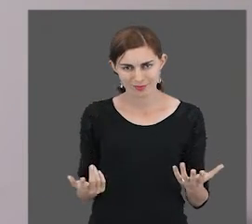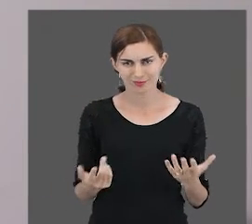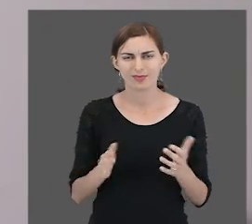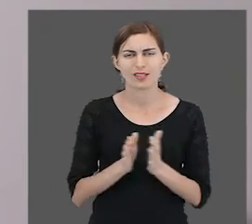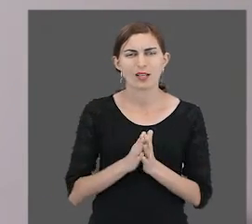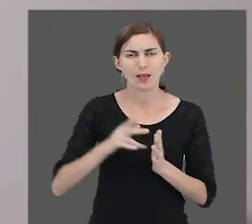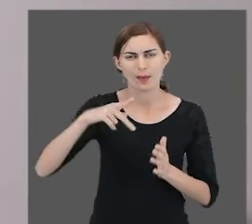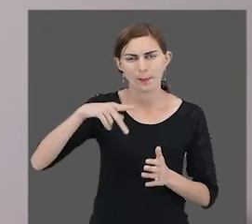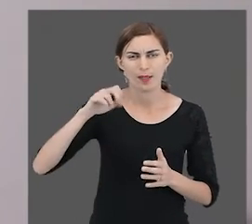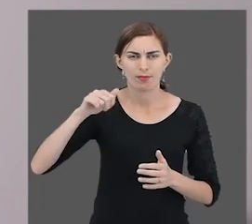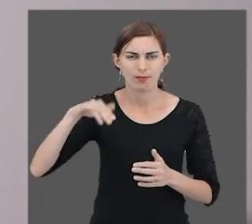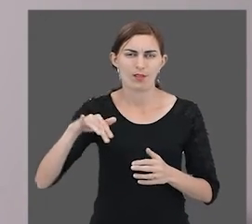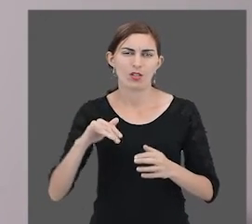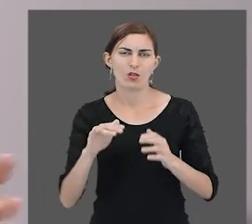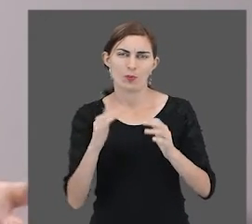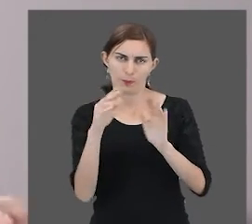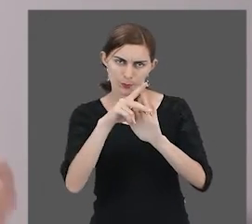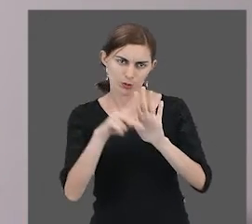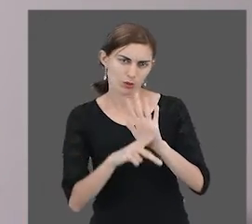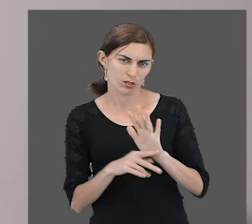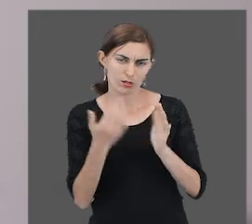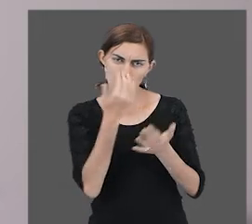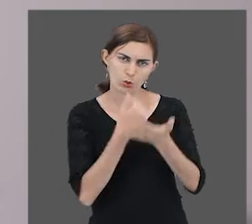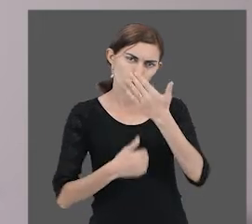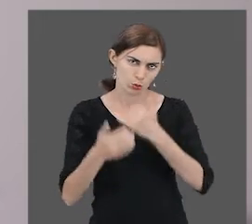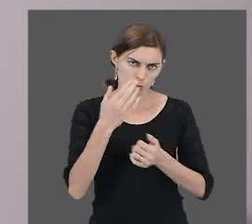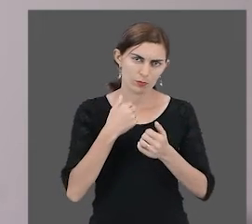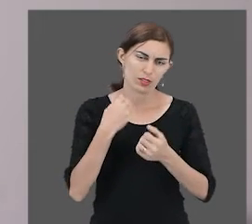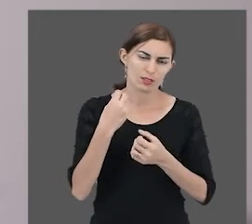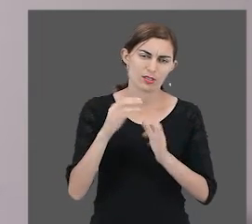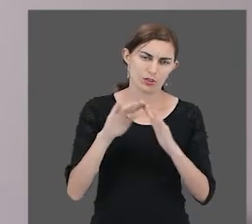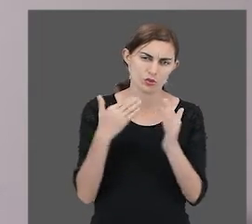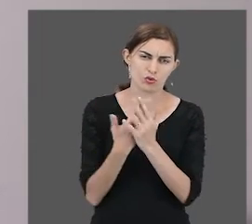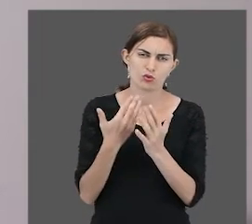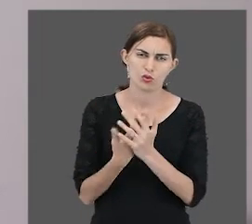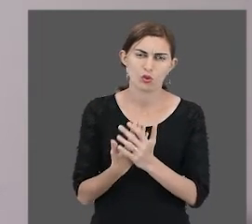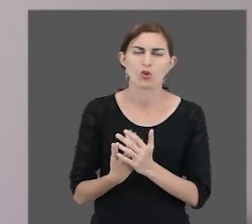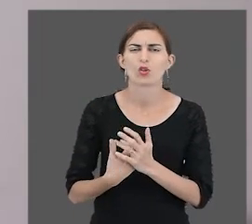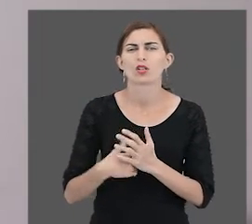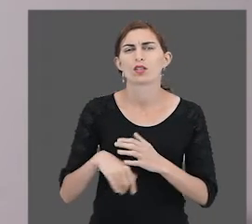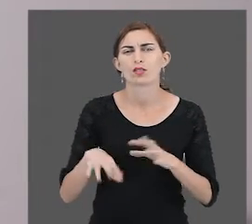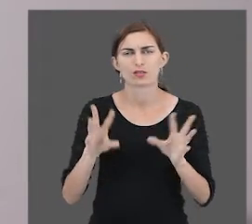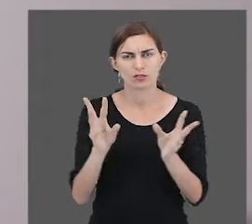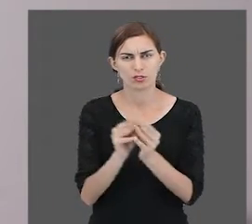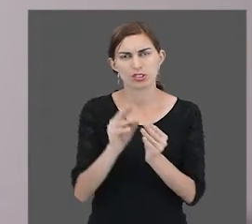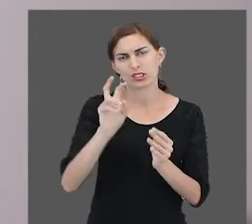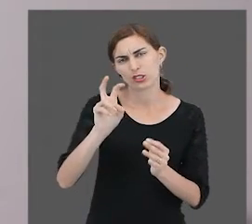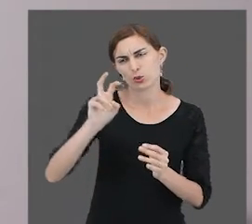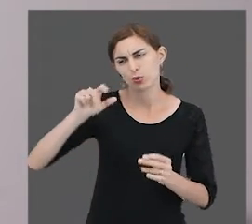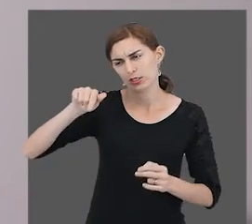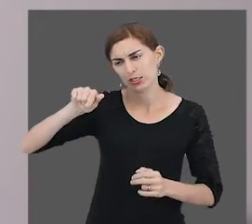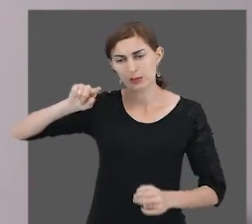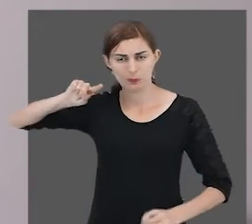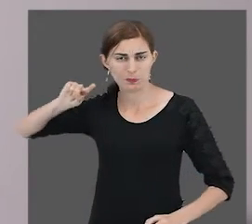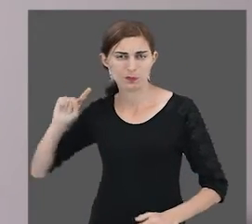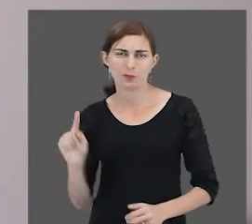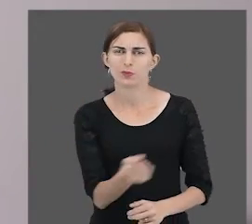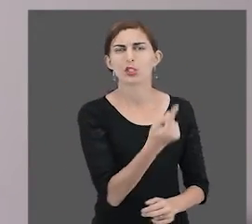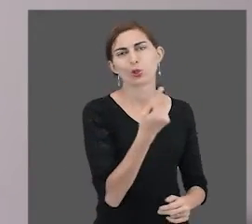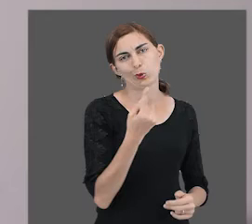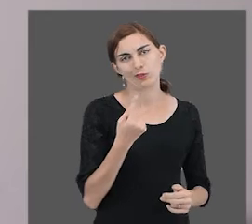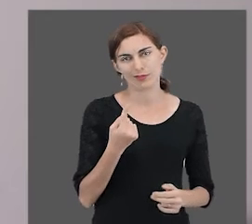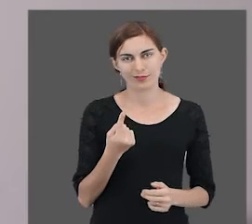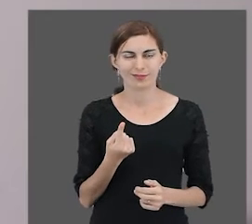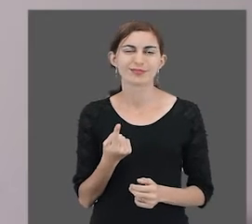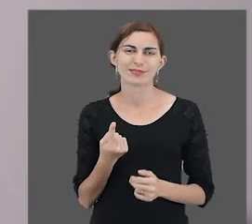PNAE, no Programa Nacional de Alimentação Escolar, com os gêneros alimentícios, ele suplementa em 57 milhões. Na realidade, não é suplemento